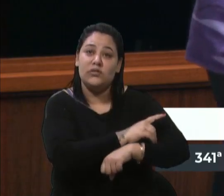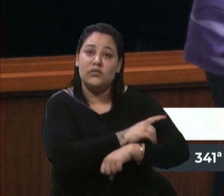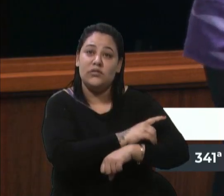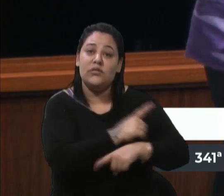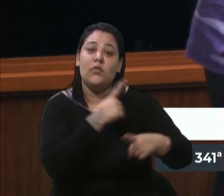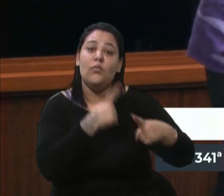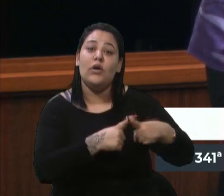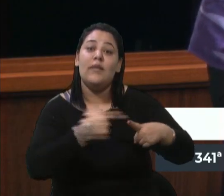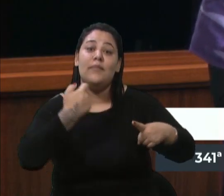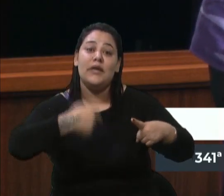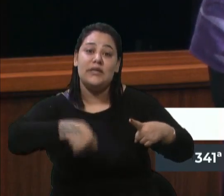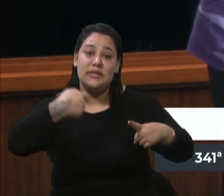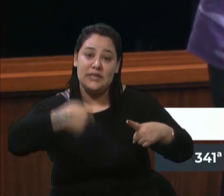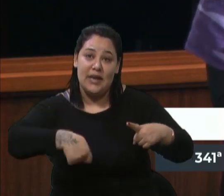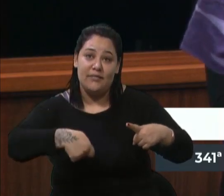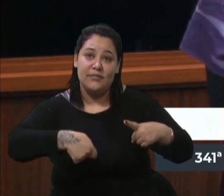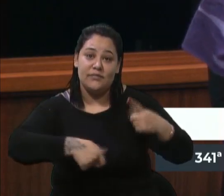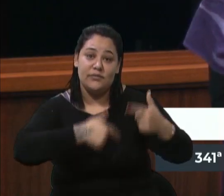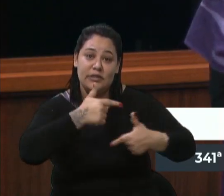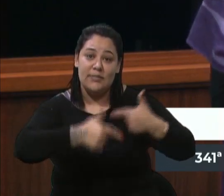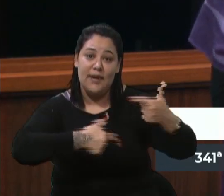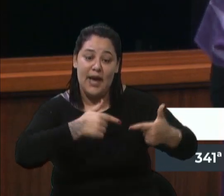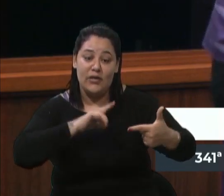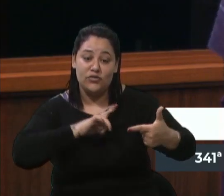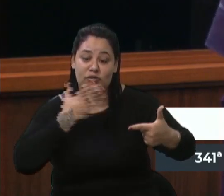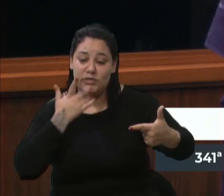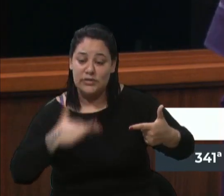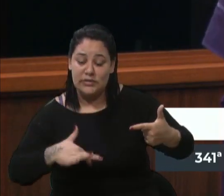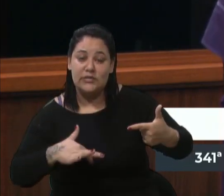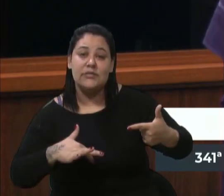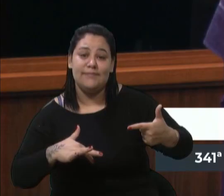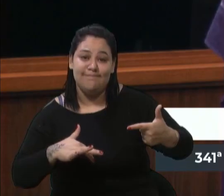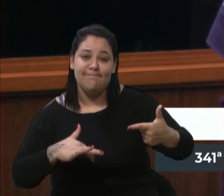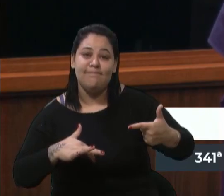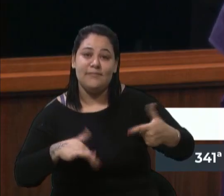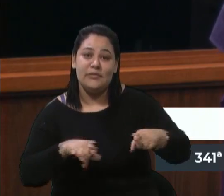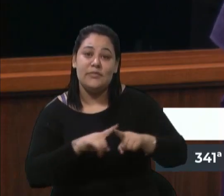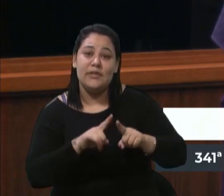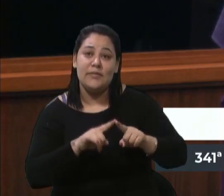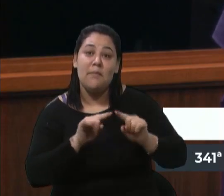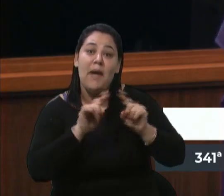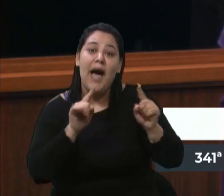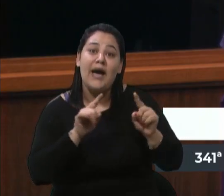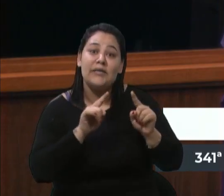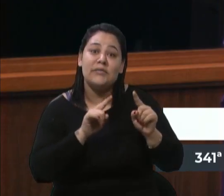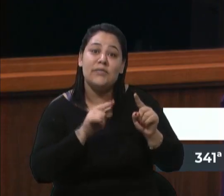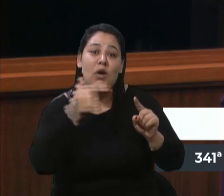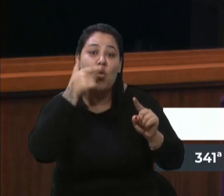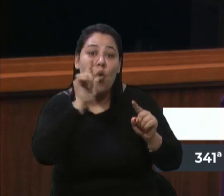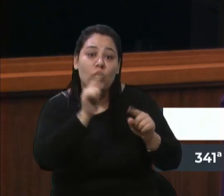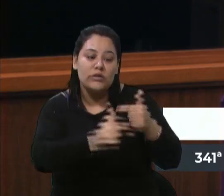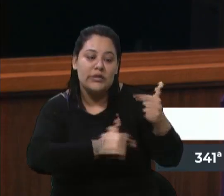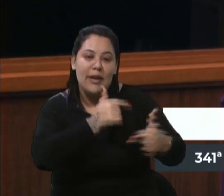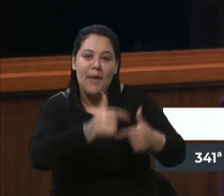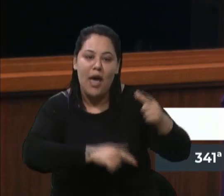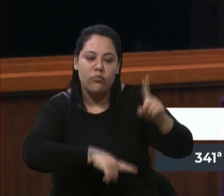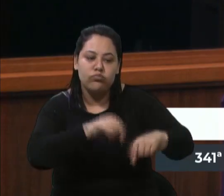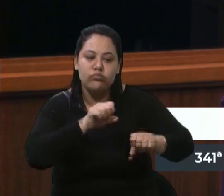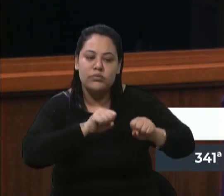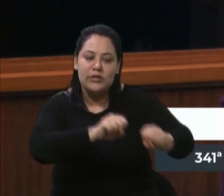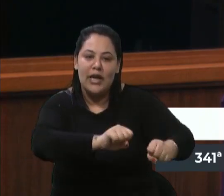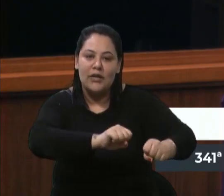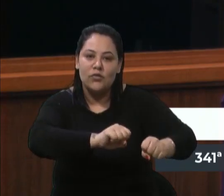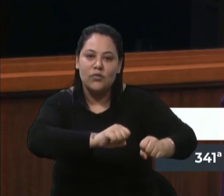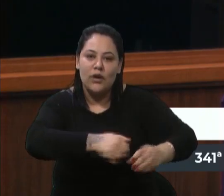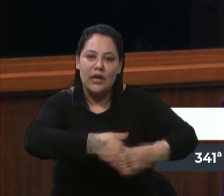ele precisava de um emprego, tinha crianças pequenas, e para trabalhar no supermercado Andreassi, ele tinha que